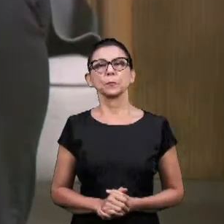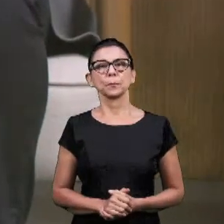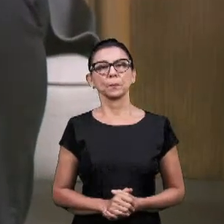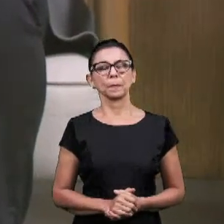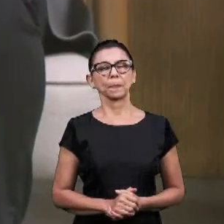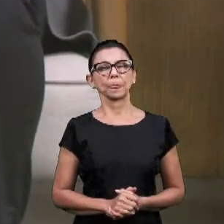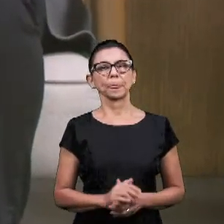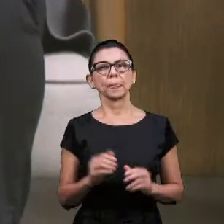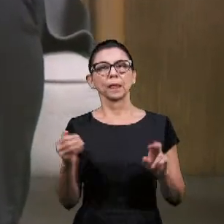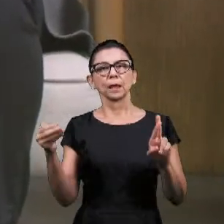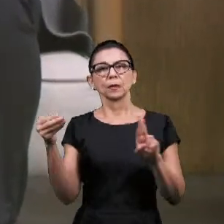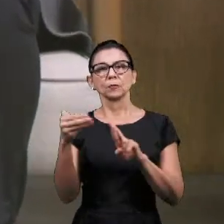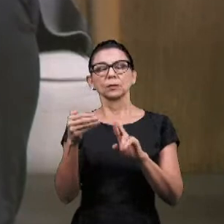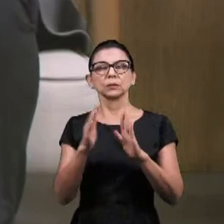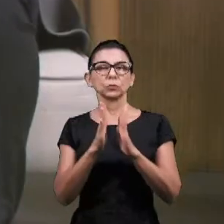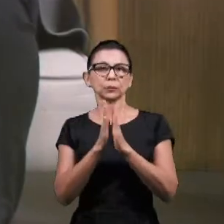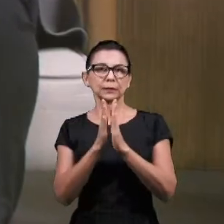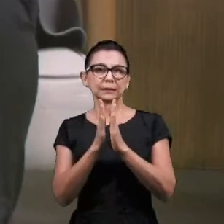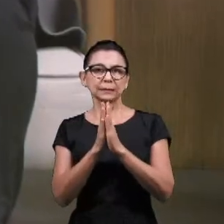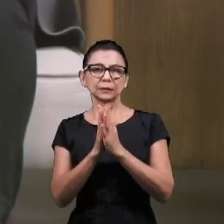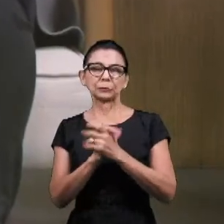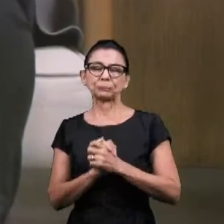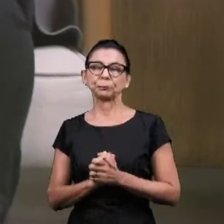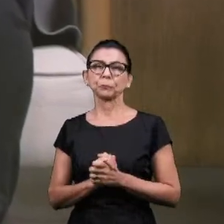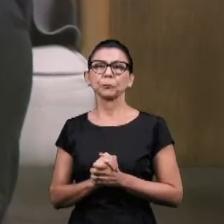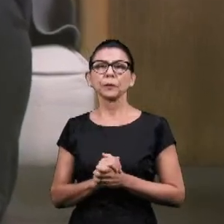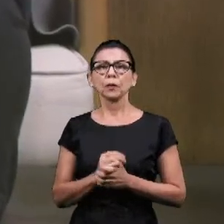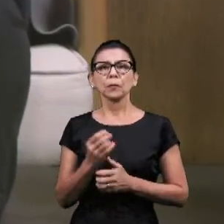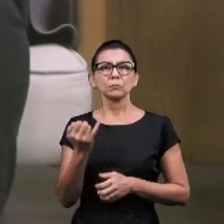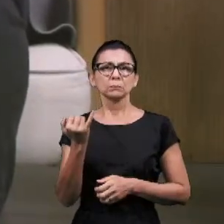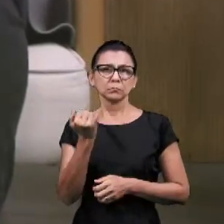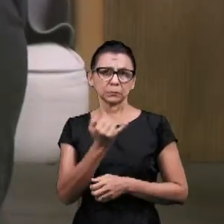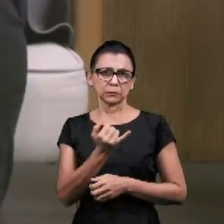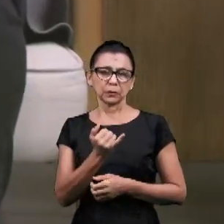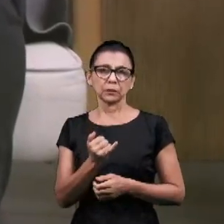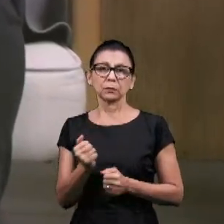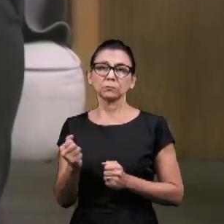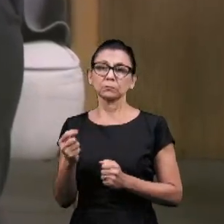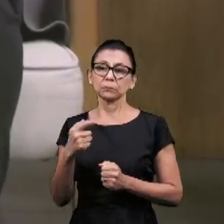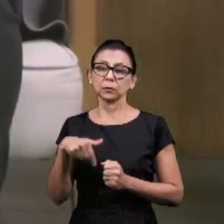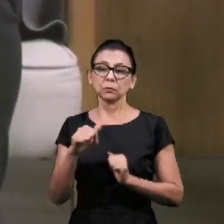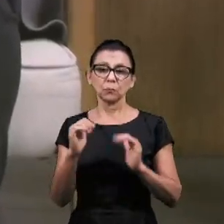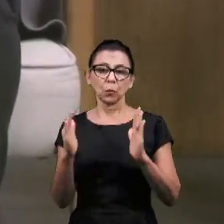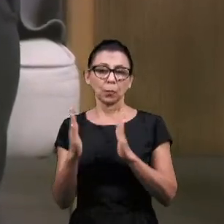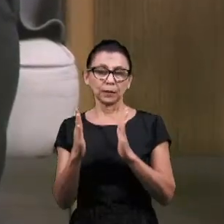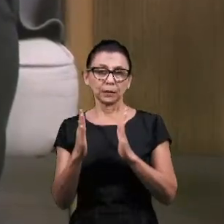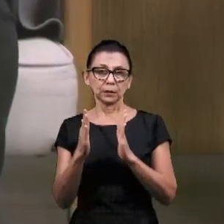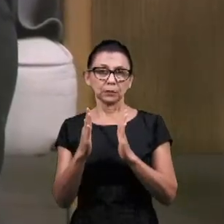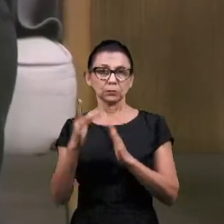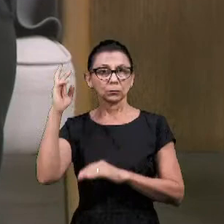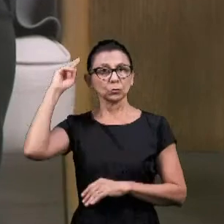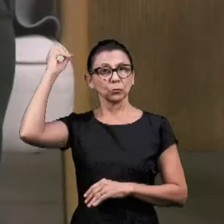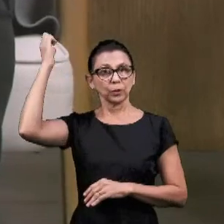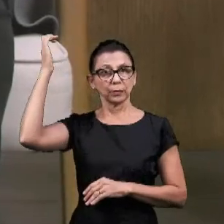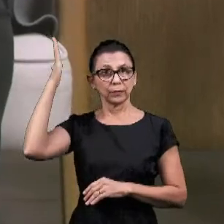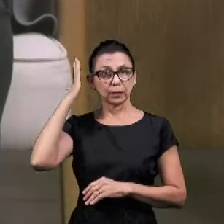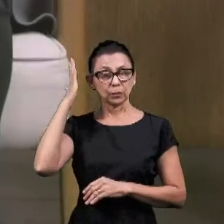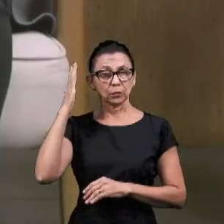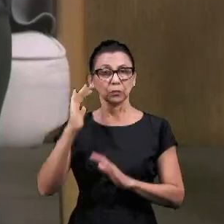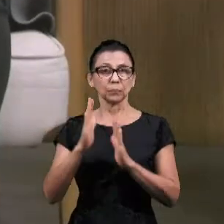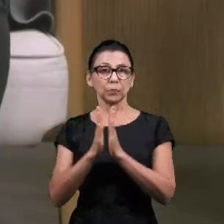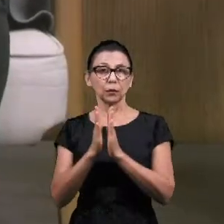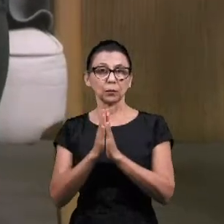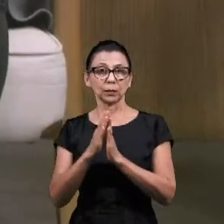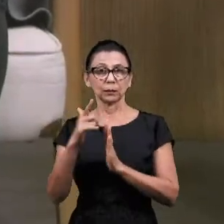oração. Como você falou, estamos num período que, por orientação do Senhor, nós estamos em oração. 24 horas de